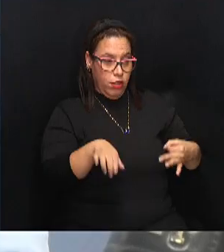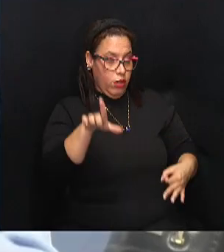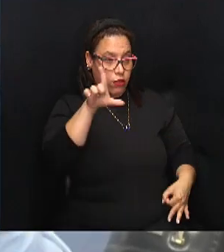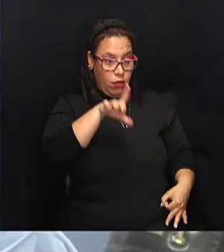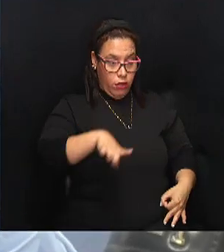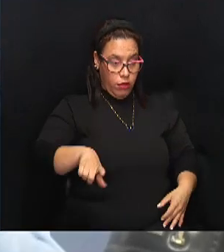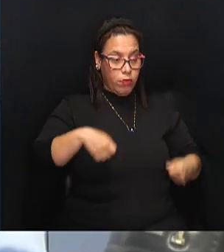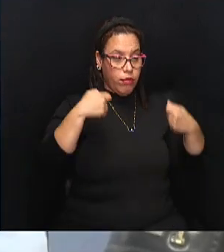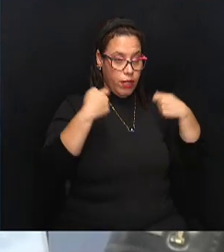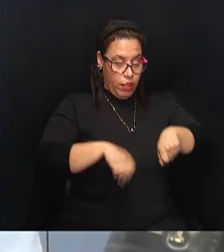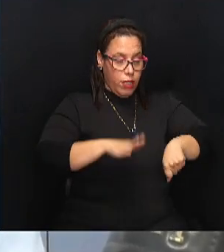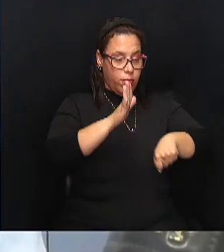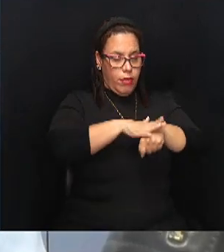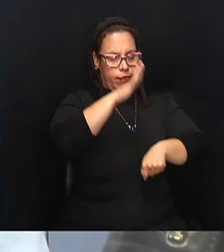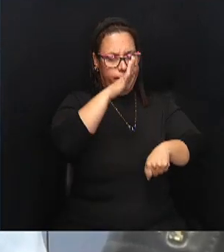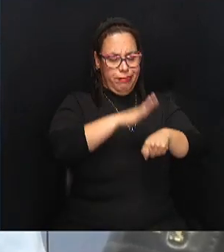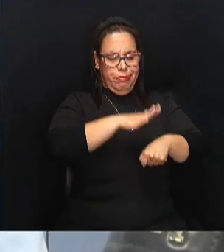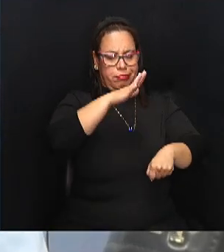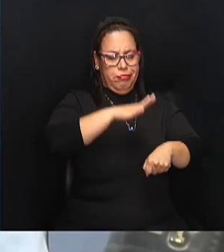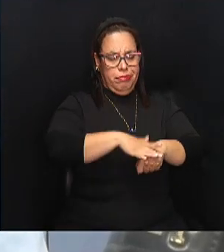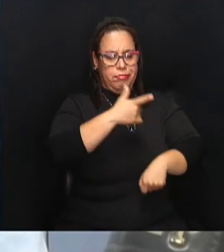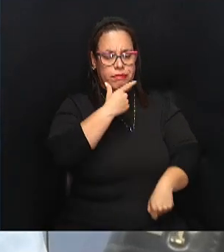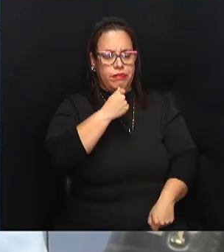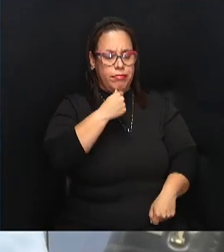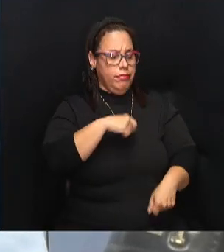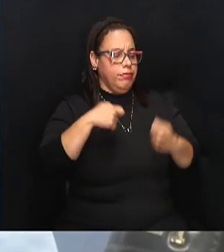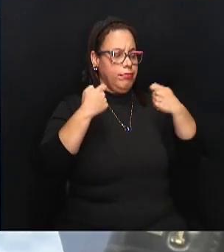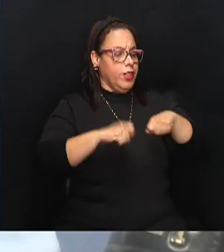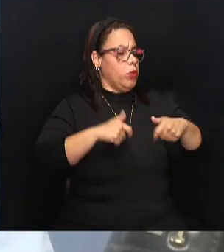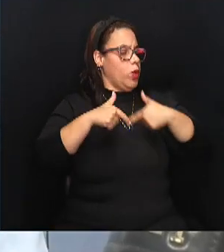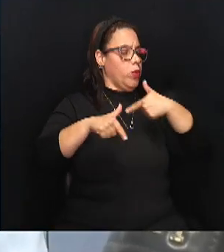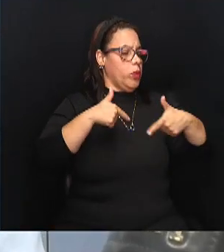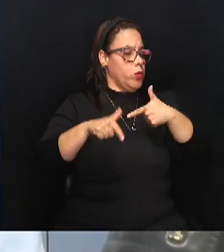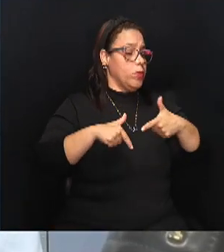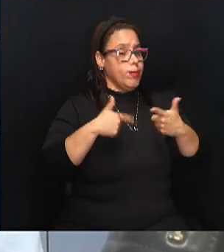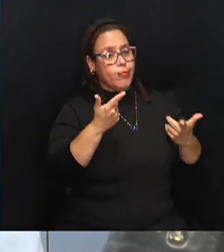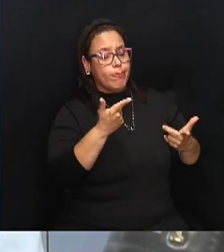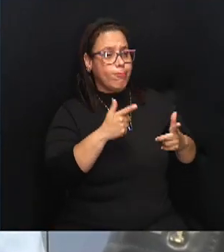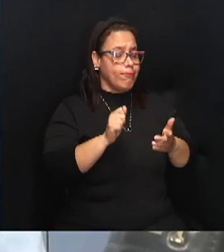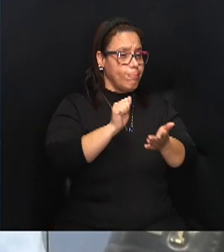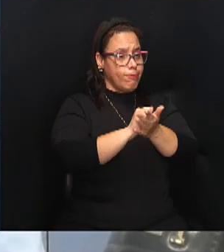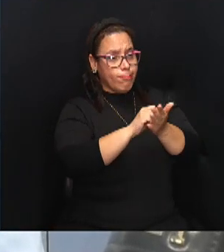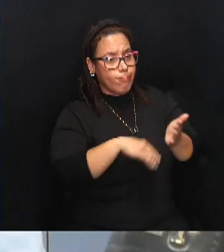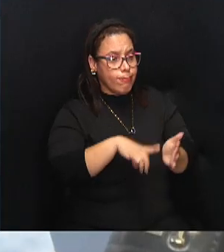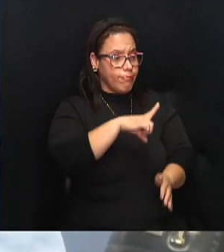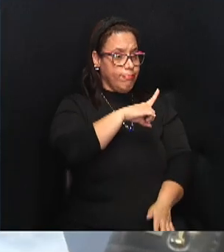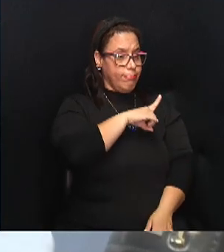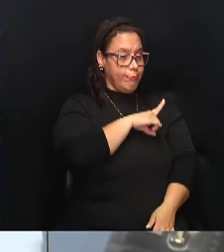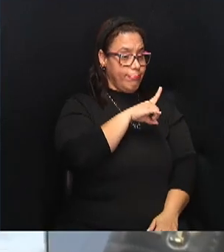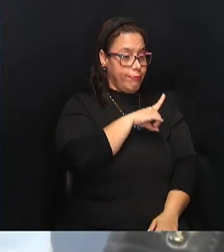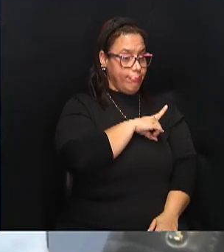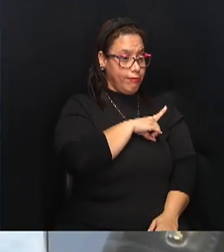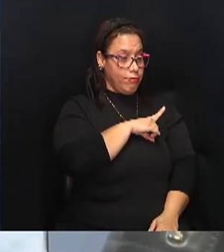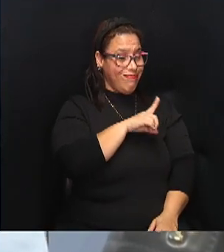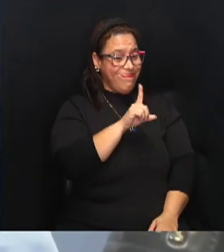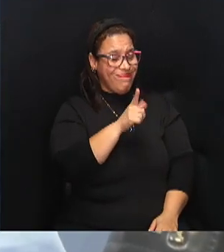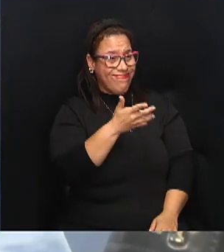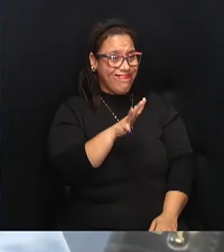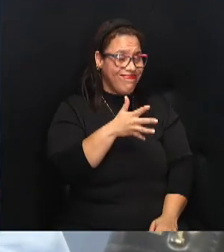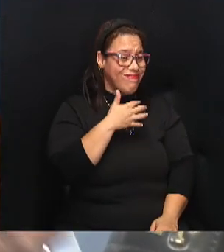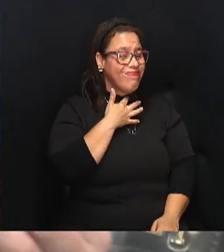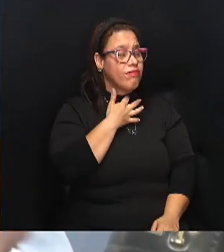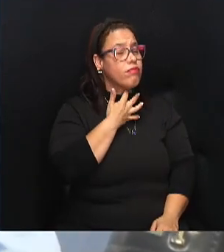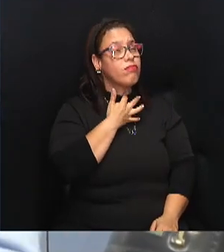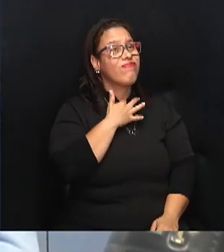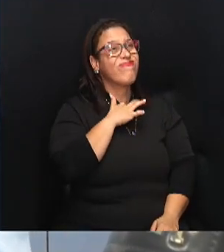requer mais homens, se requer mais operacional. E o que eu vejo para a atividade delegada é algo excepcional. É para se